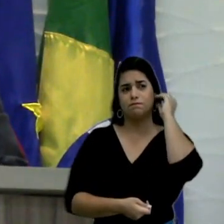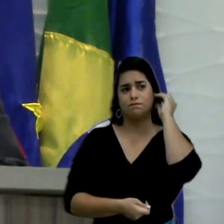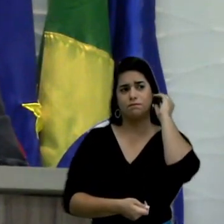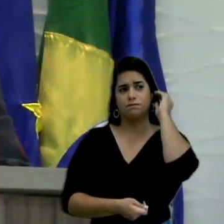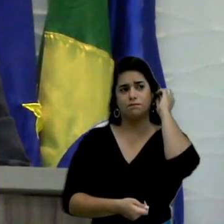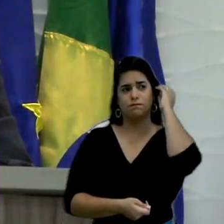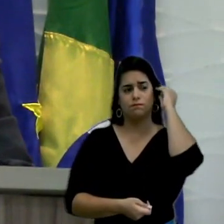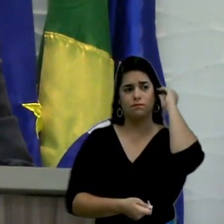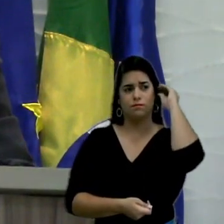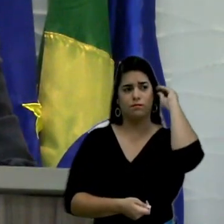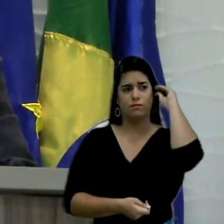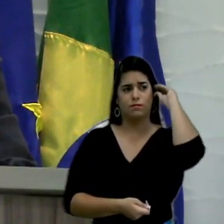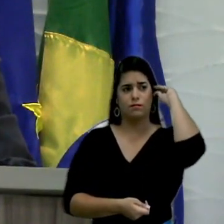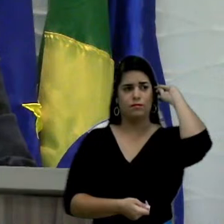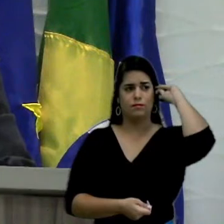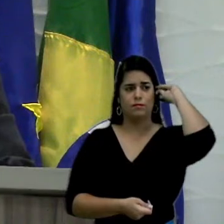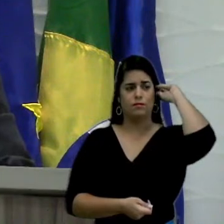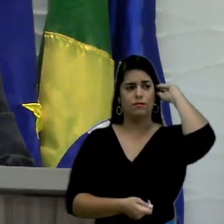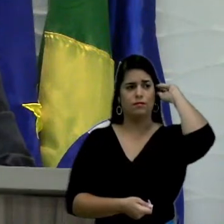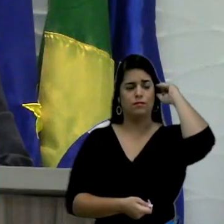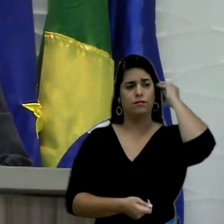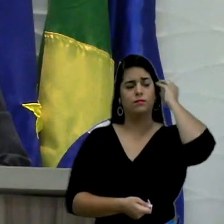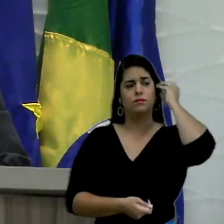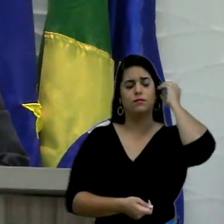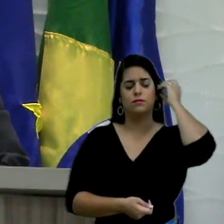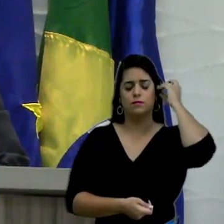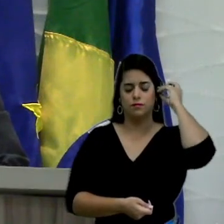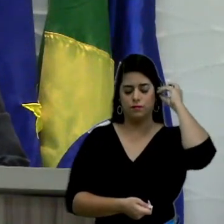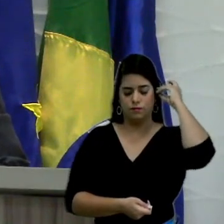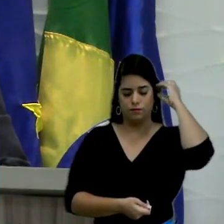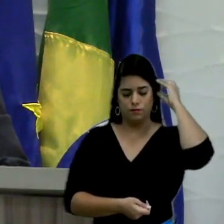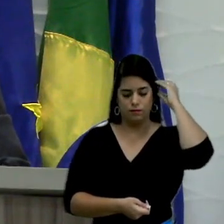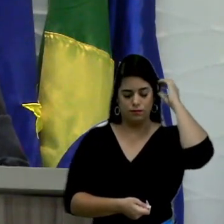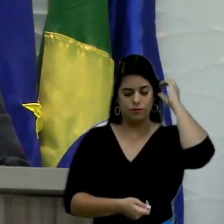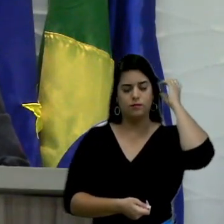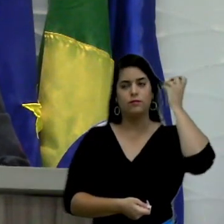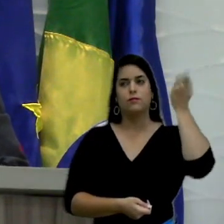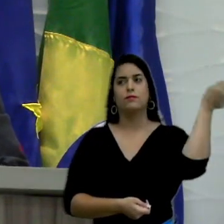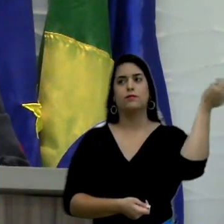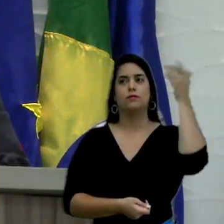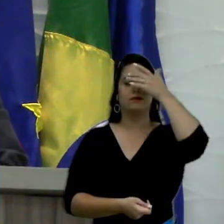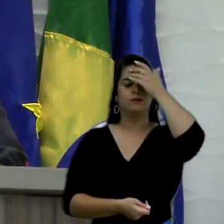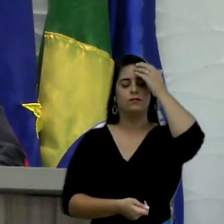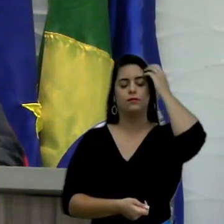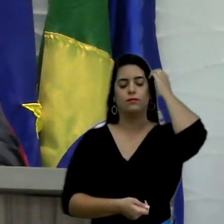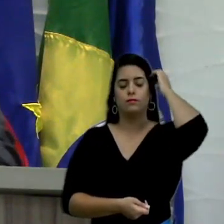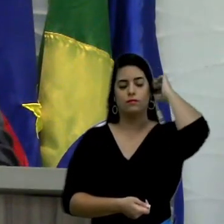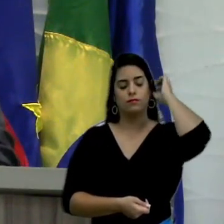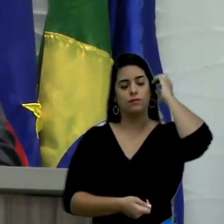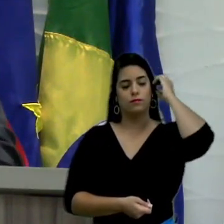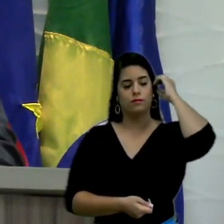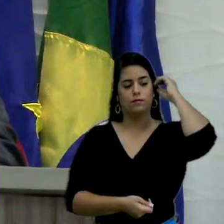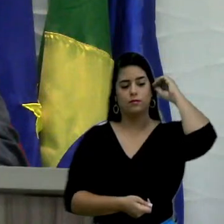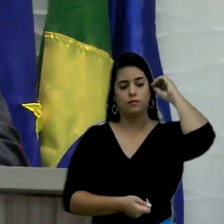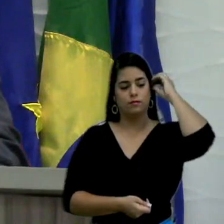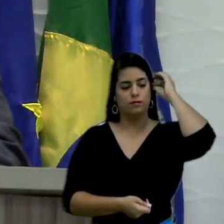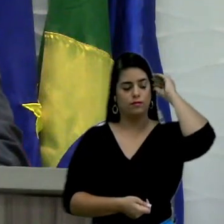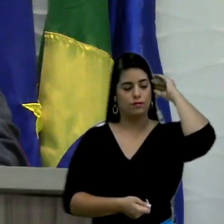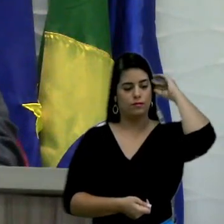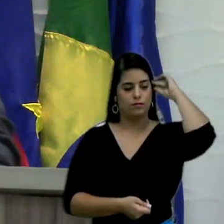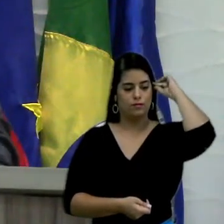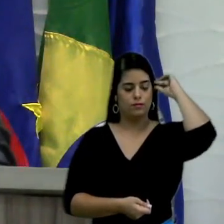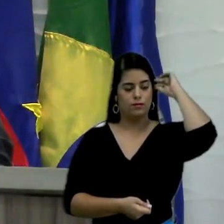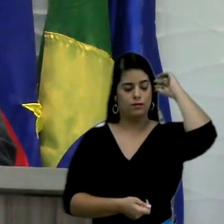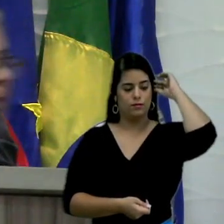não é ouvido pelo Poder Executivo. Mas, como foi Vossa Excelência da base aliada do governo, pode ser que agora